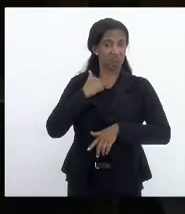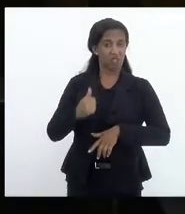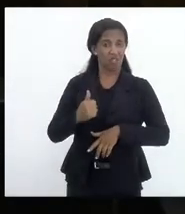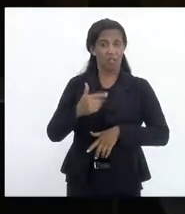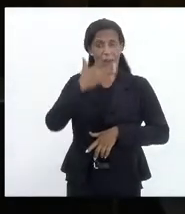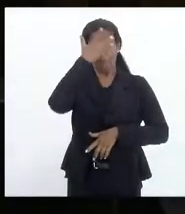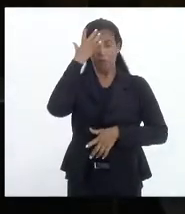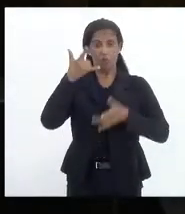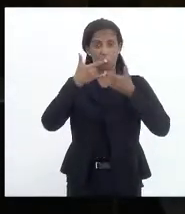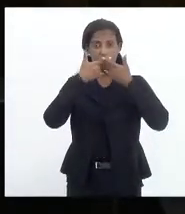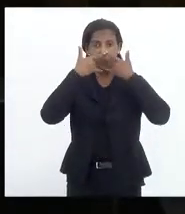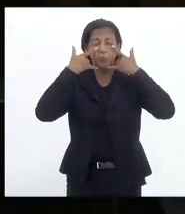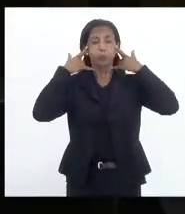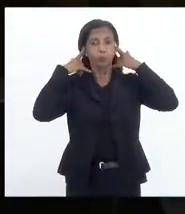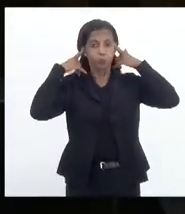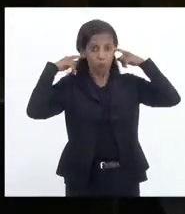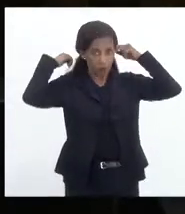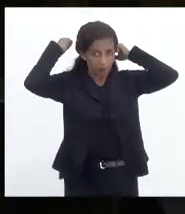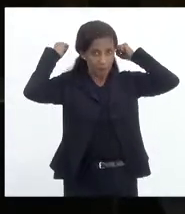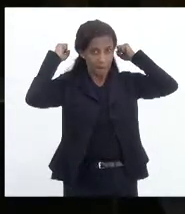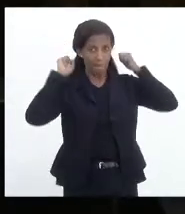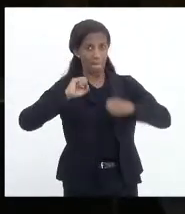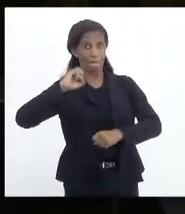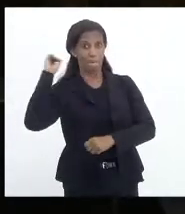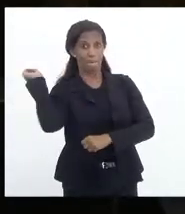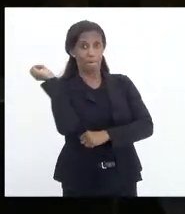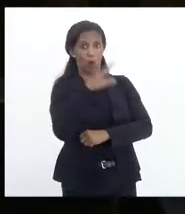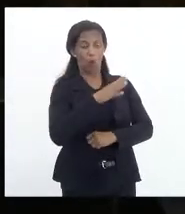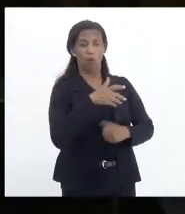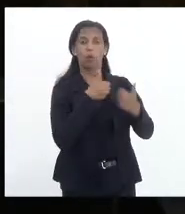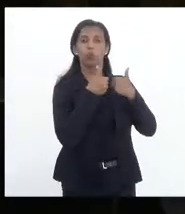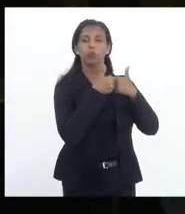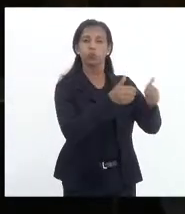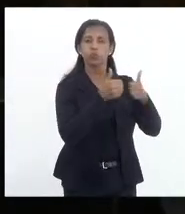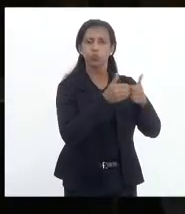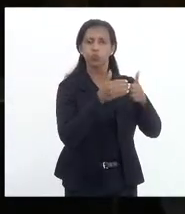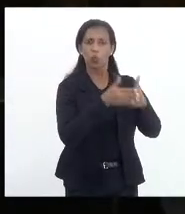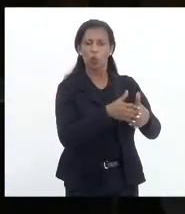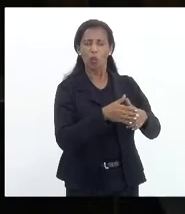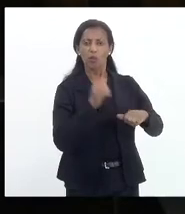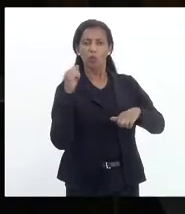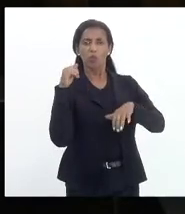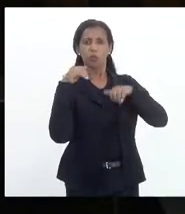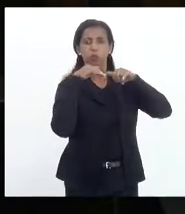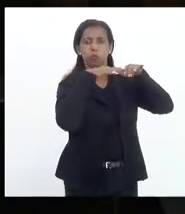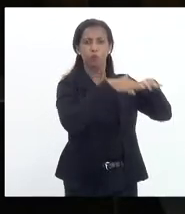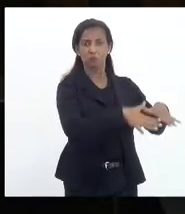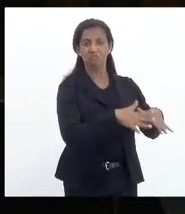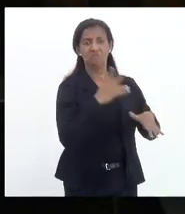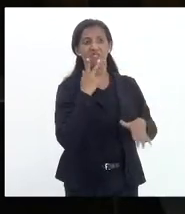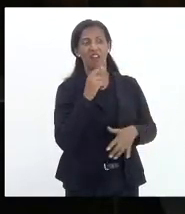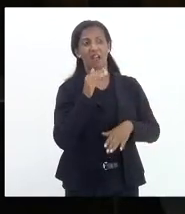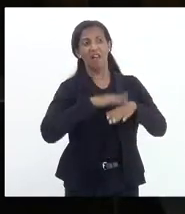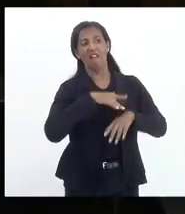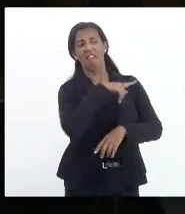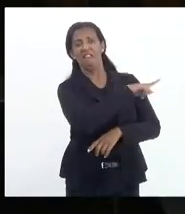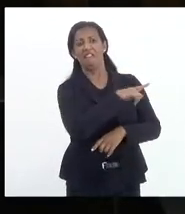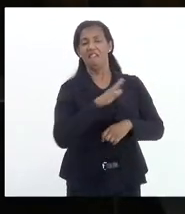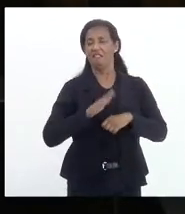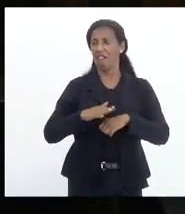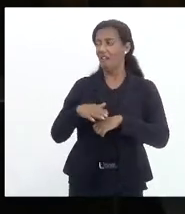o cara bota uma mágica joga uma bomba no ônibus e vai de um lugar daquele vou dizer que foi uma parte da outra